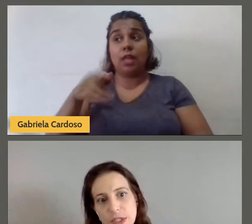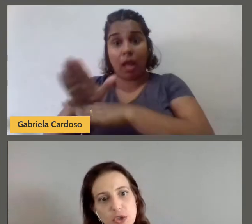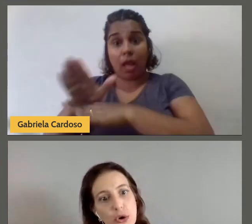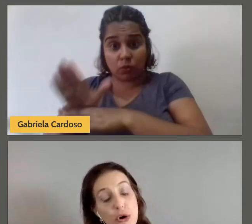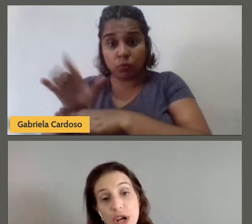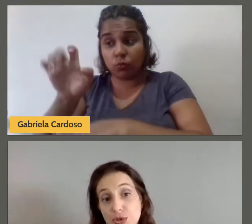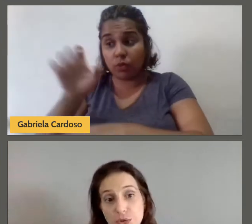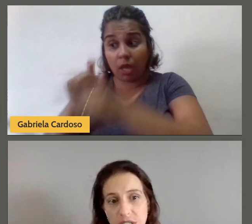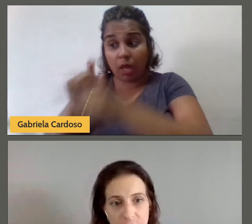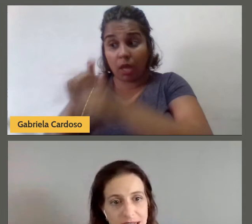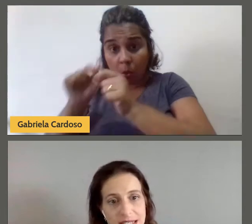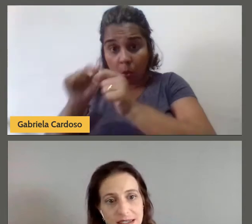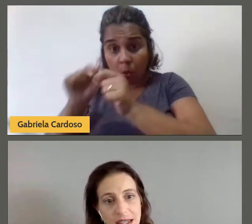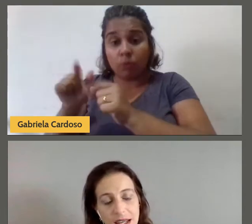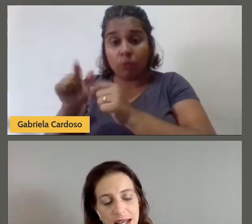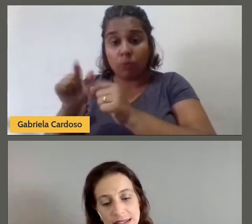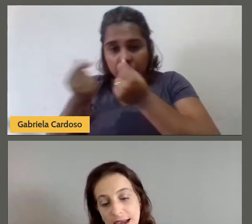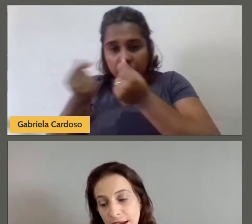para a escola, ajudando nessa